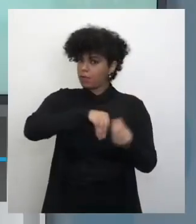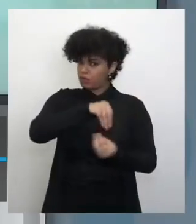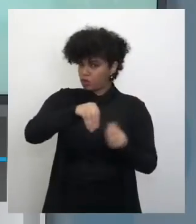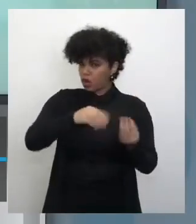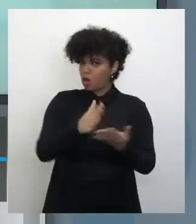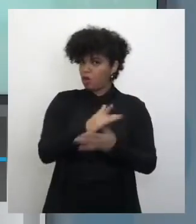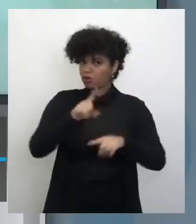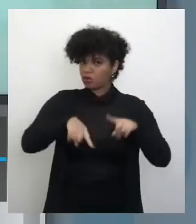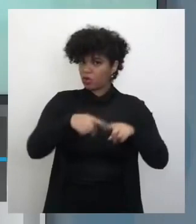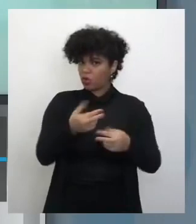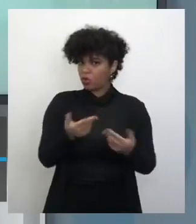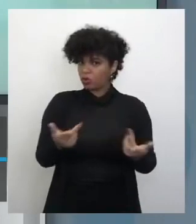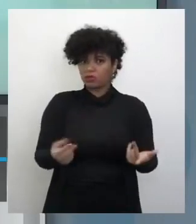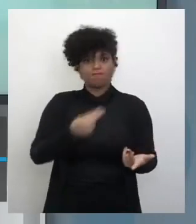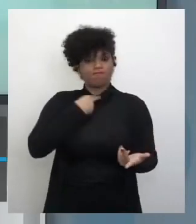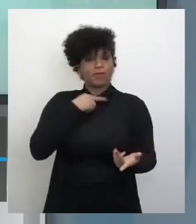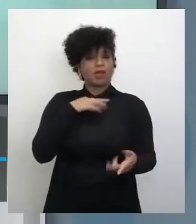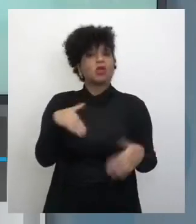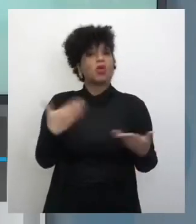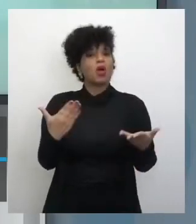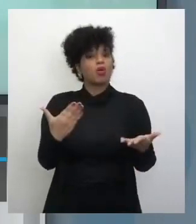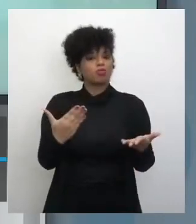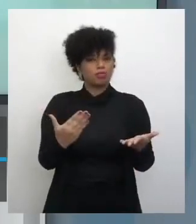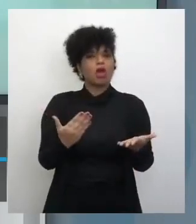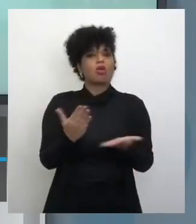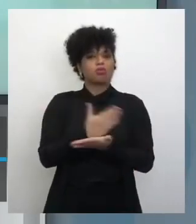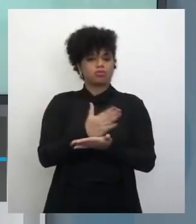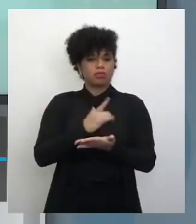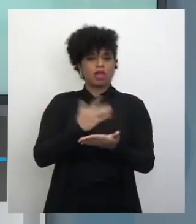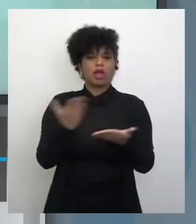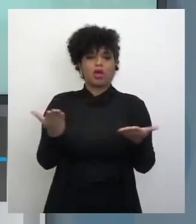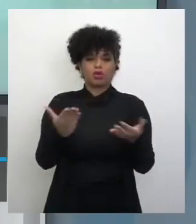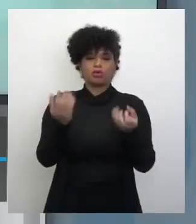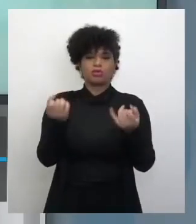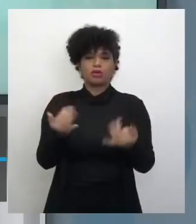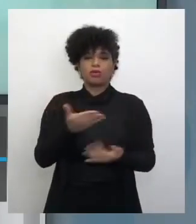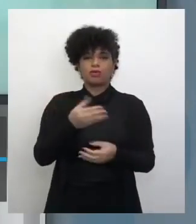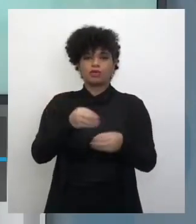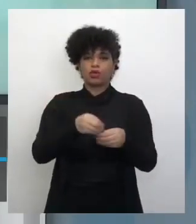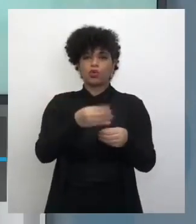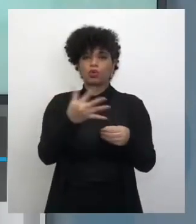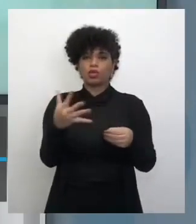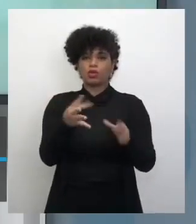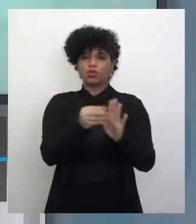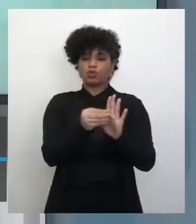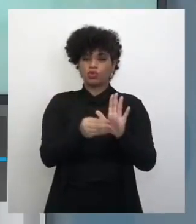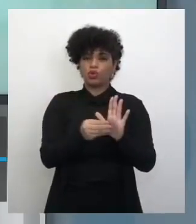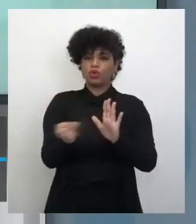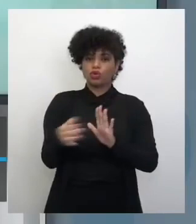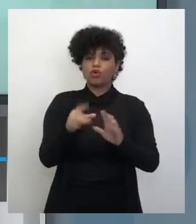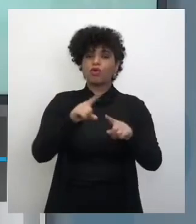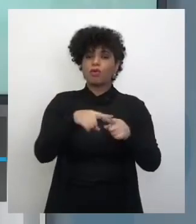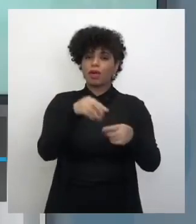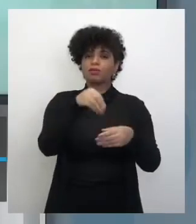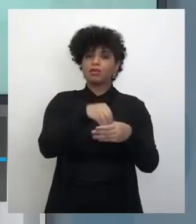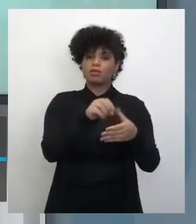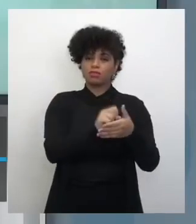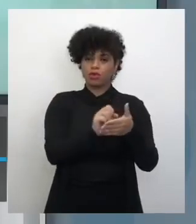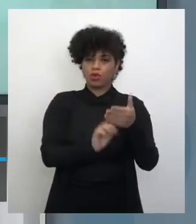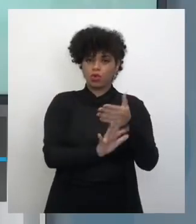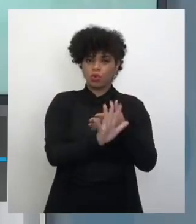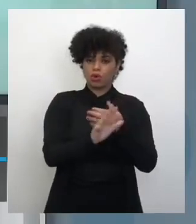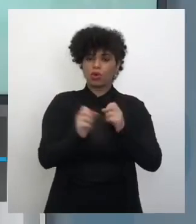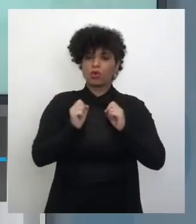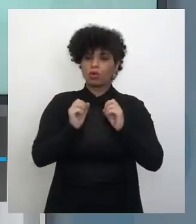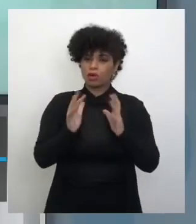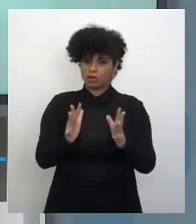produtos, quais produtos eu não devo misturar. Então, agora a gente vai entrar em um conteúdo novo, mas ele está dentro do Currículo em Ação. Então, a gente vai mudar